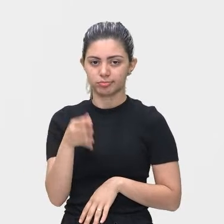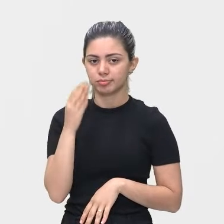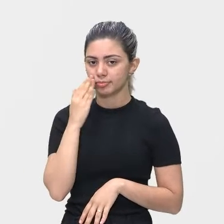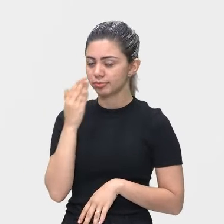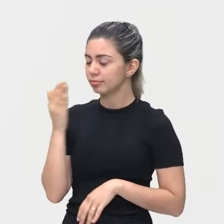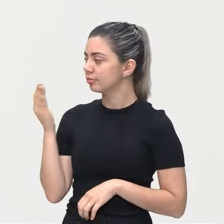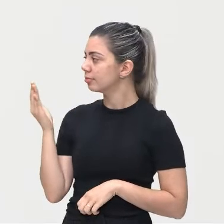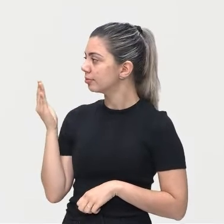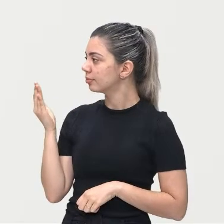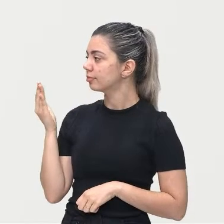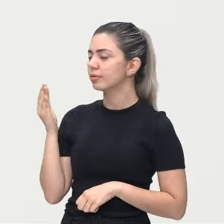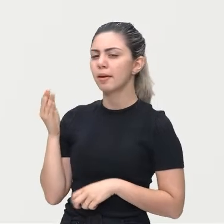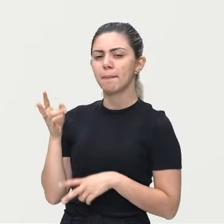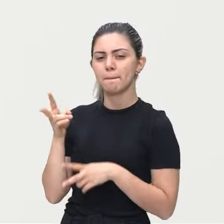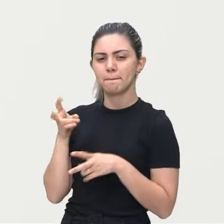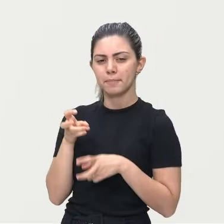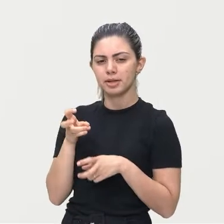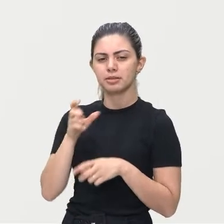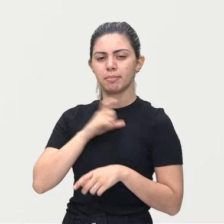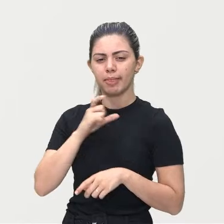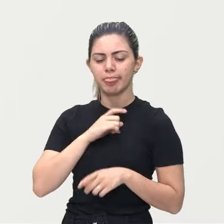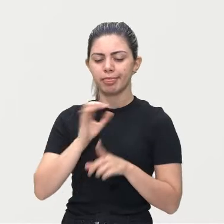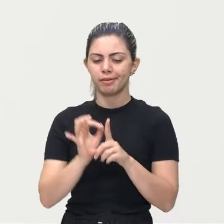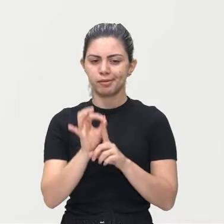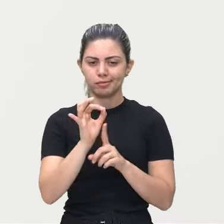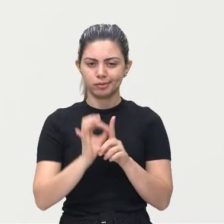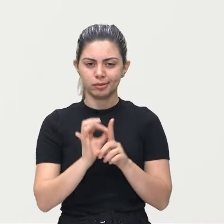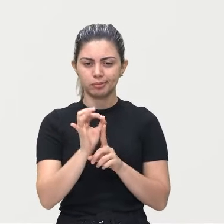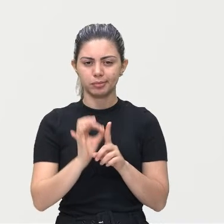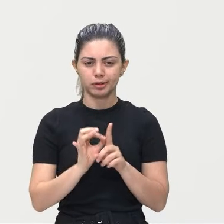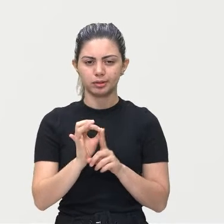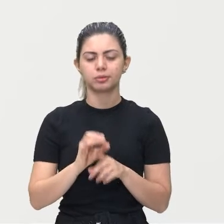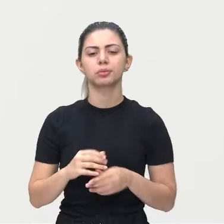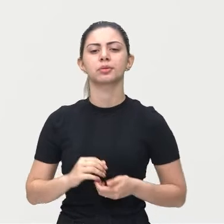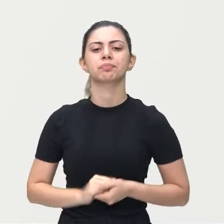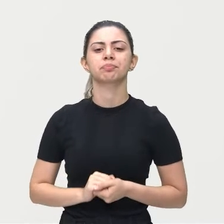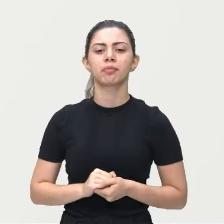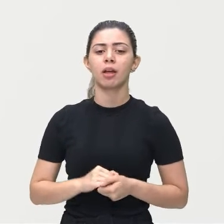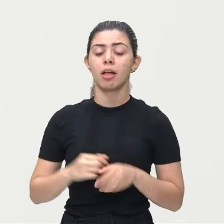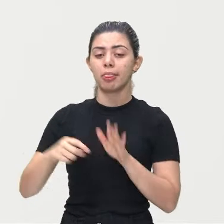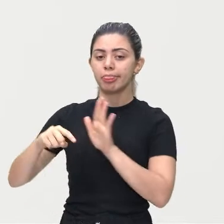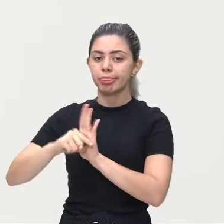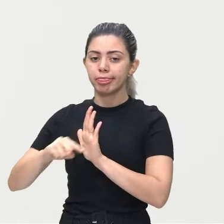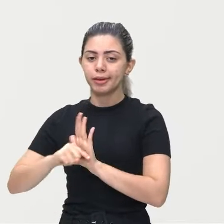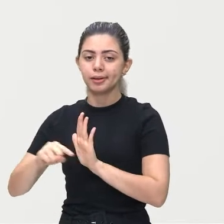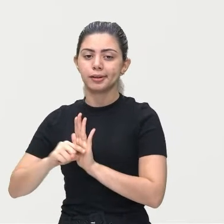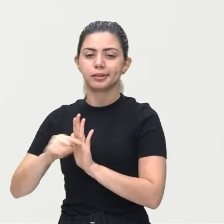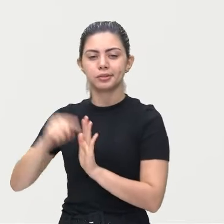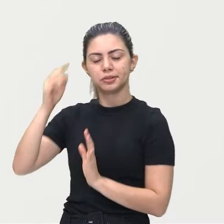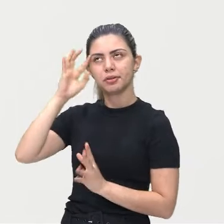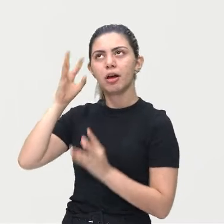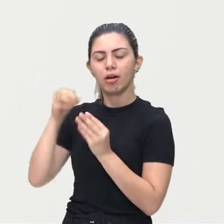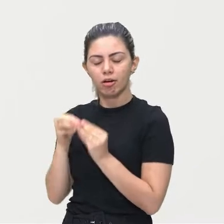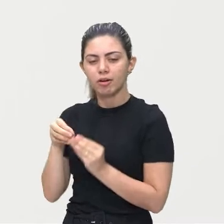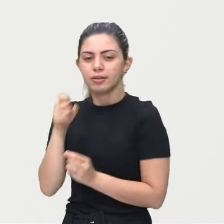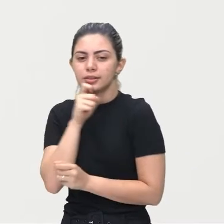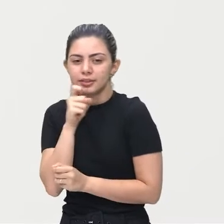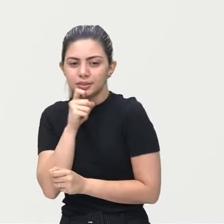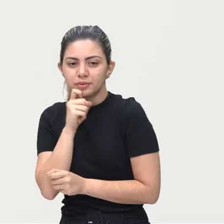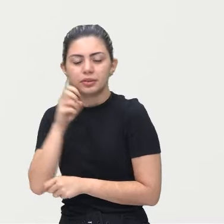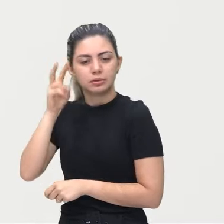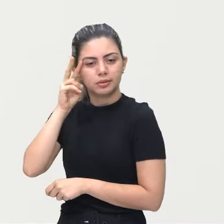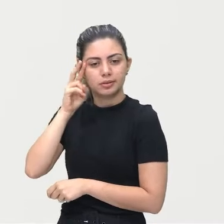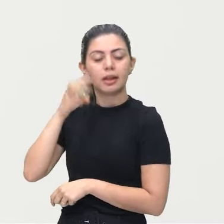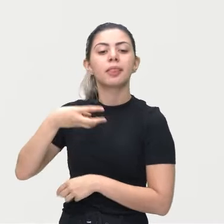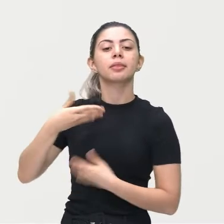beleza? Observamos essas temperaturas, como eu já falei, olha só, temperatura negativa, dando ideia de frio na segunda-feira,